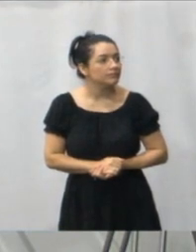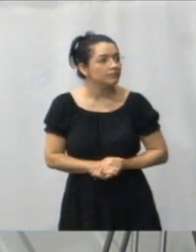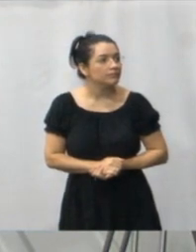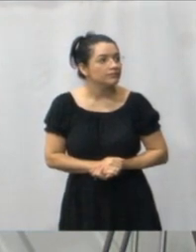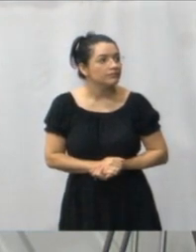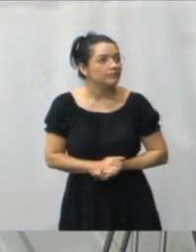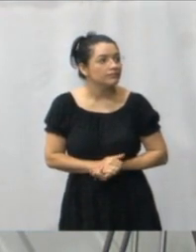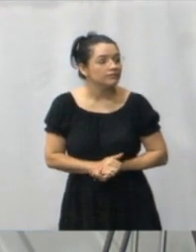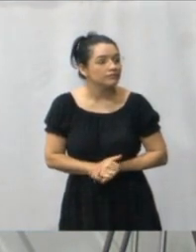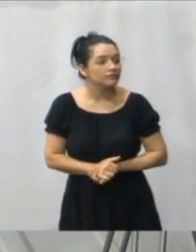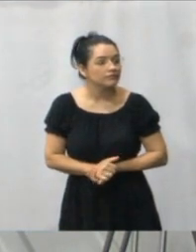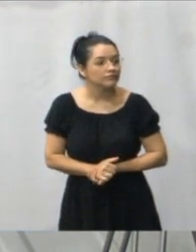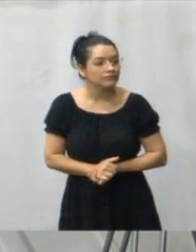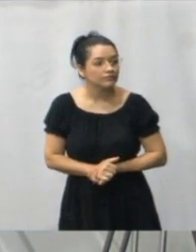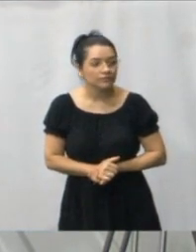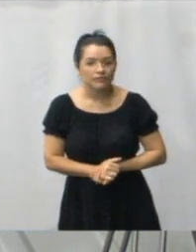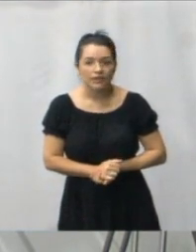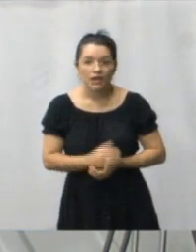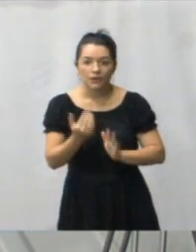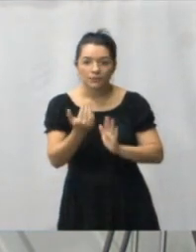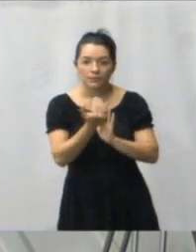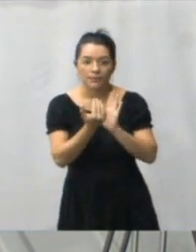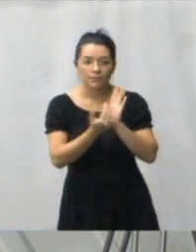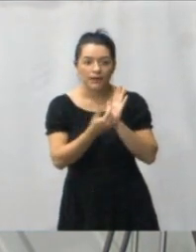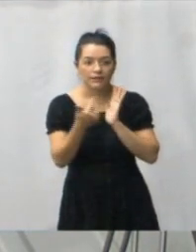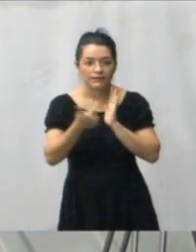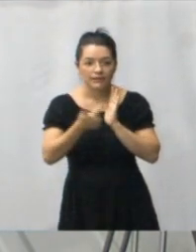Item 2 da nossa pauta, projeto